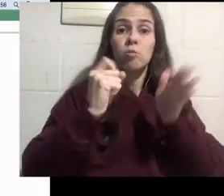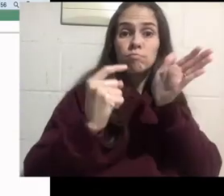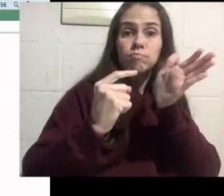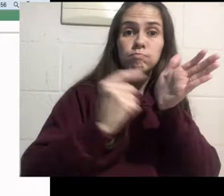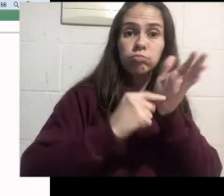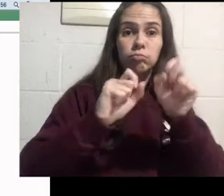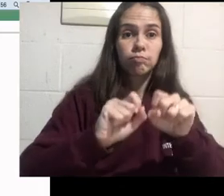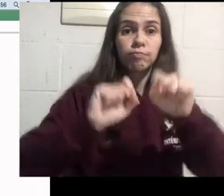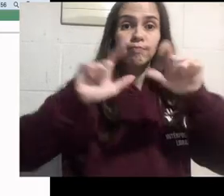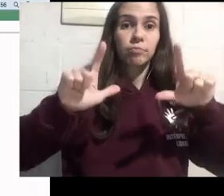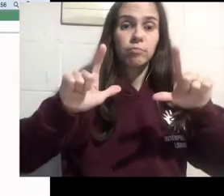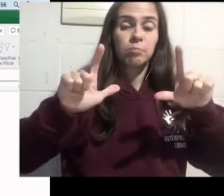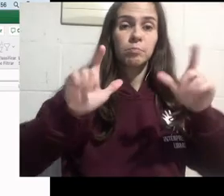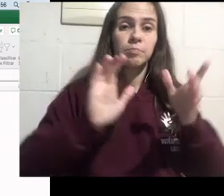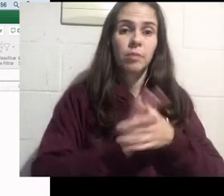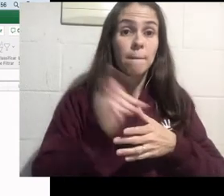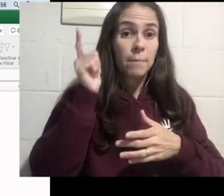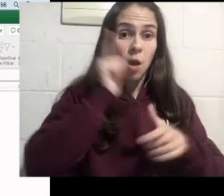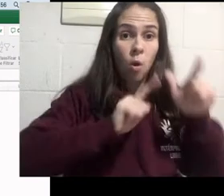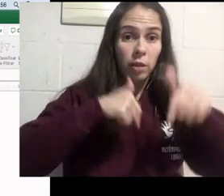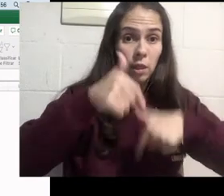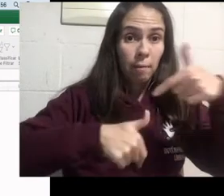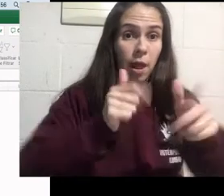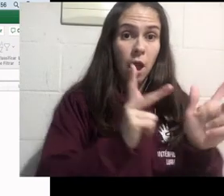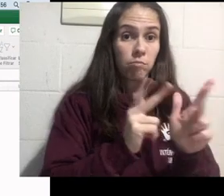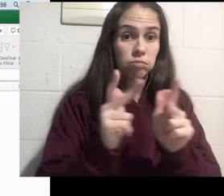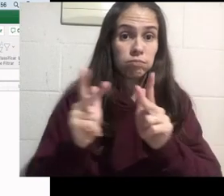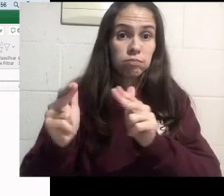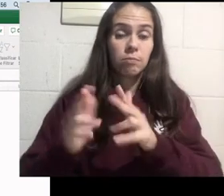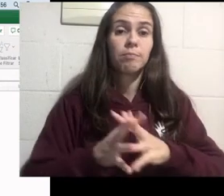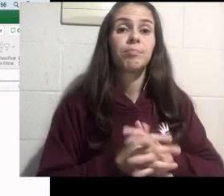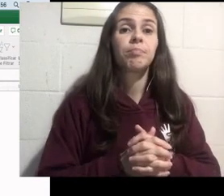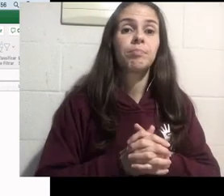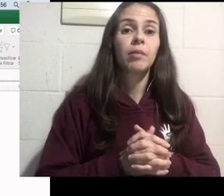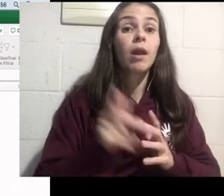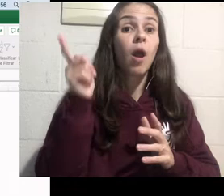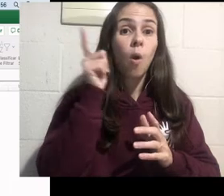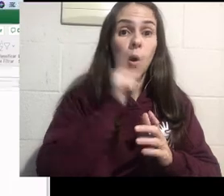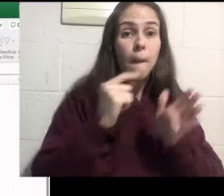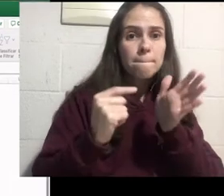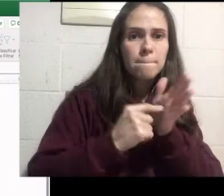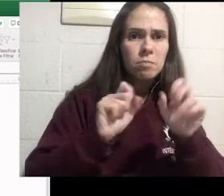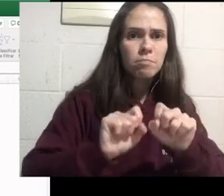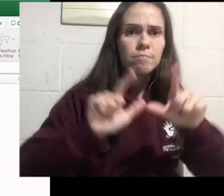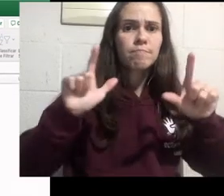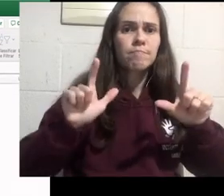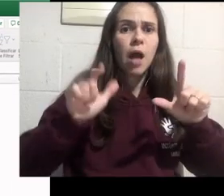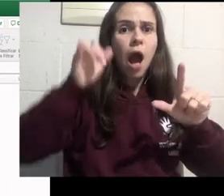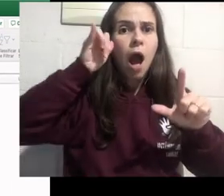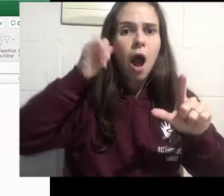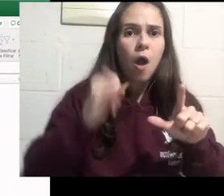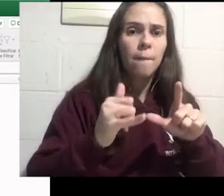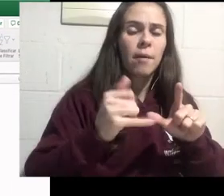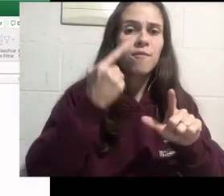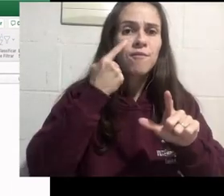aqui habilitar as macros para conseguir trabalhar. Então, ao habilitar as macros, já imediatamente